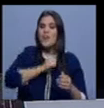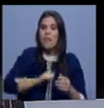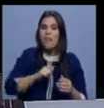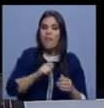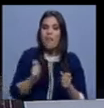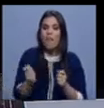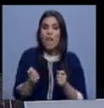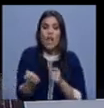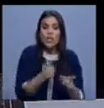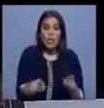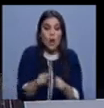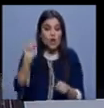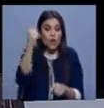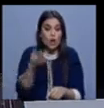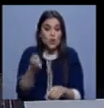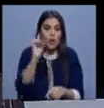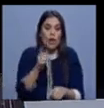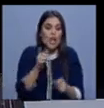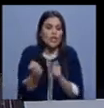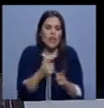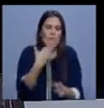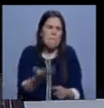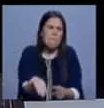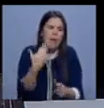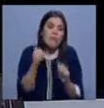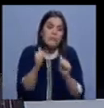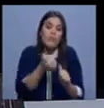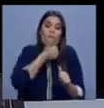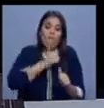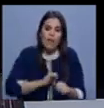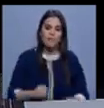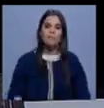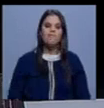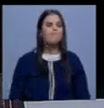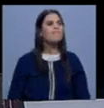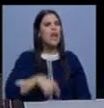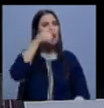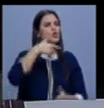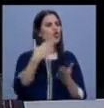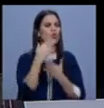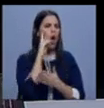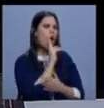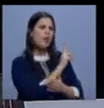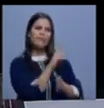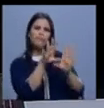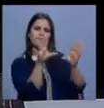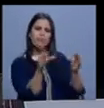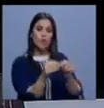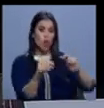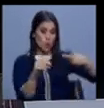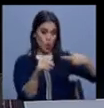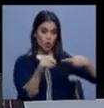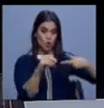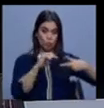Não são estrelas como o nosso Sol, são mesmo gigantes vermelhas. E então, quando eles olharam para este conjunto, ou seja, dois